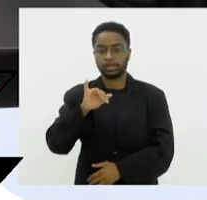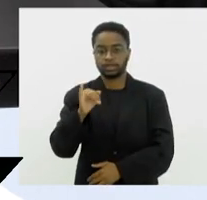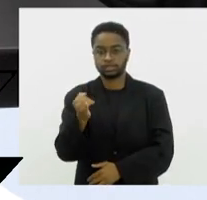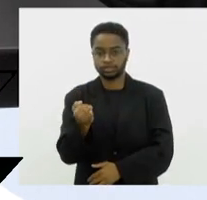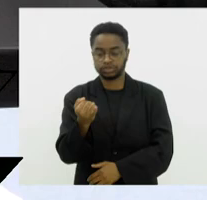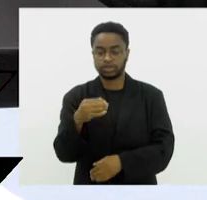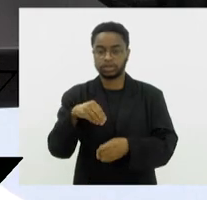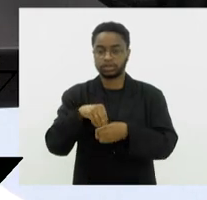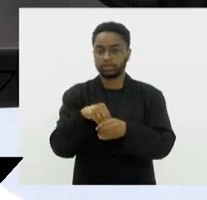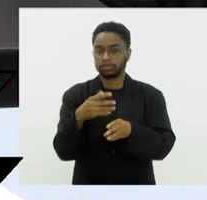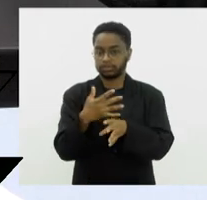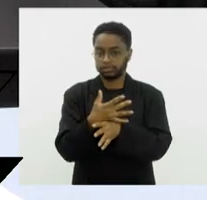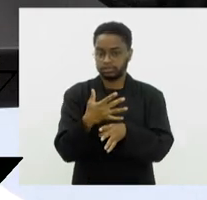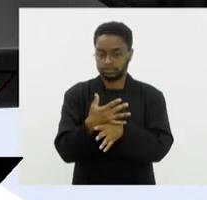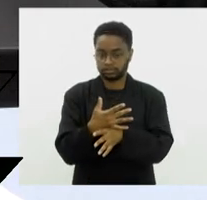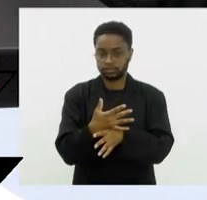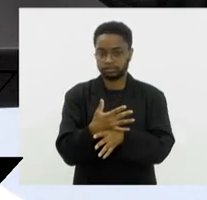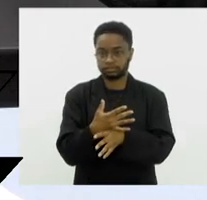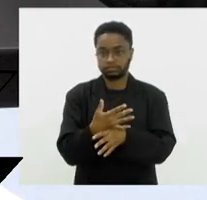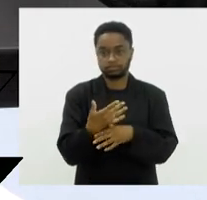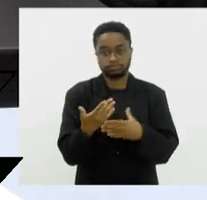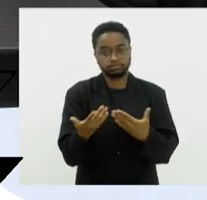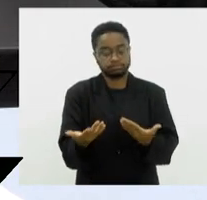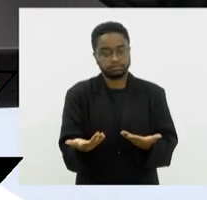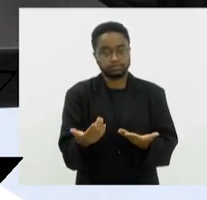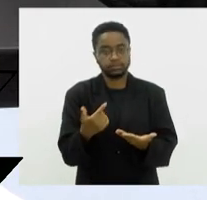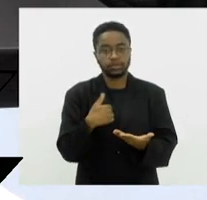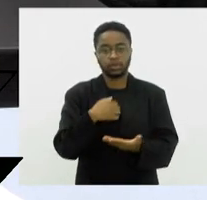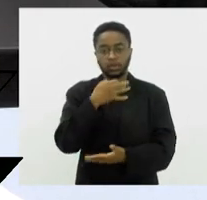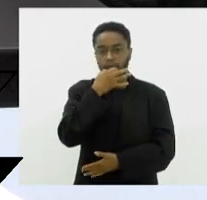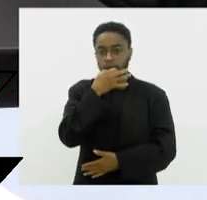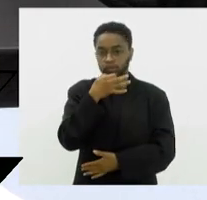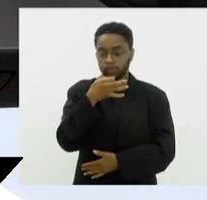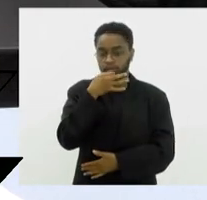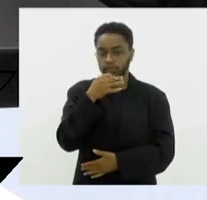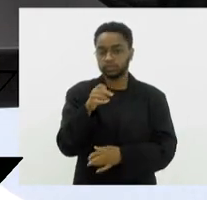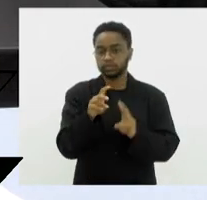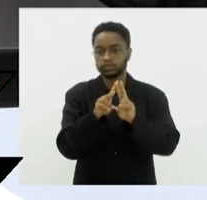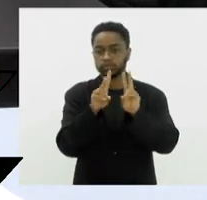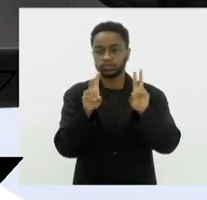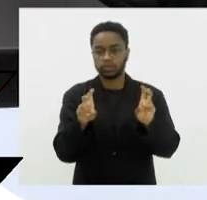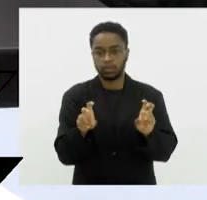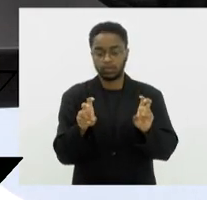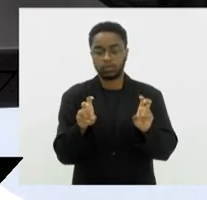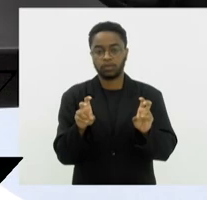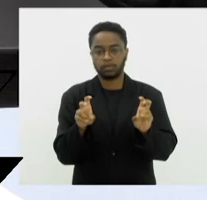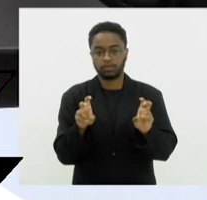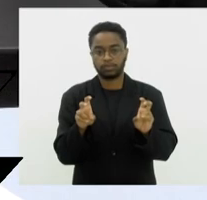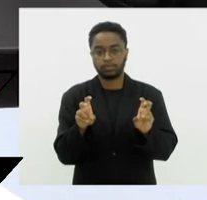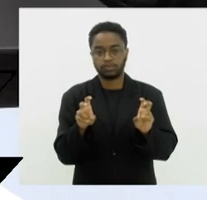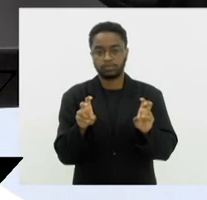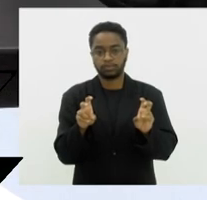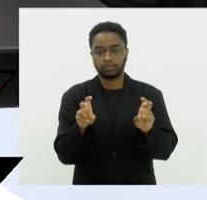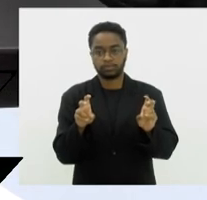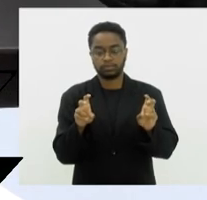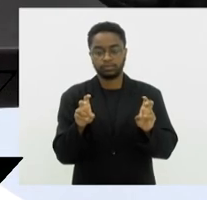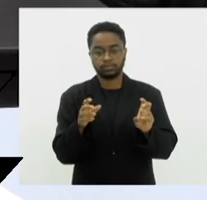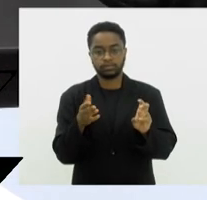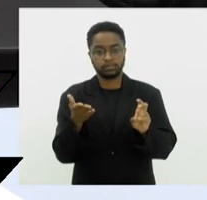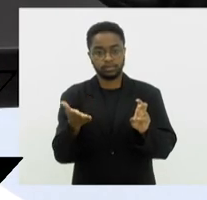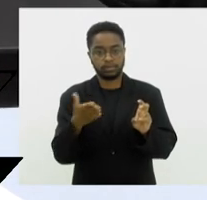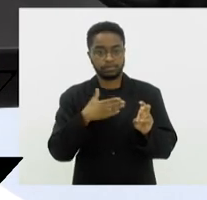de municípios, né? E aí eu arguía sobre a questão, né, diretamente relacionada